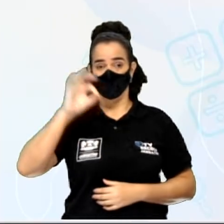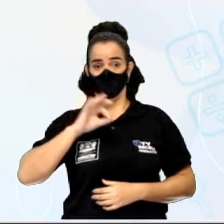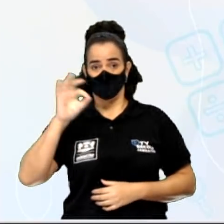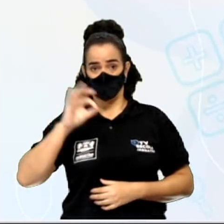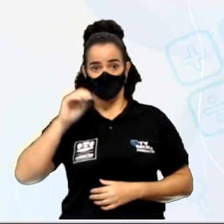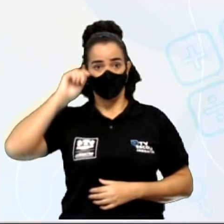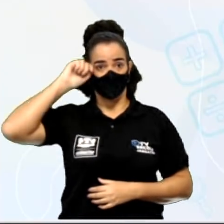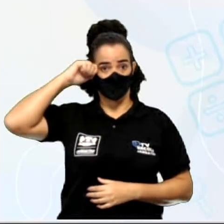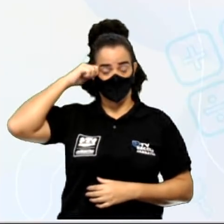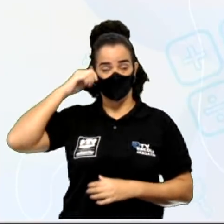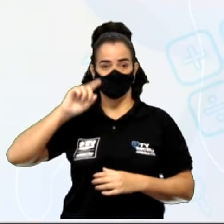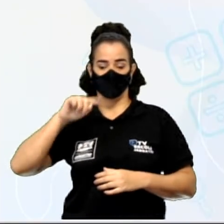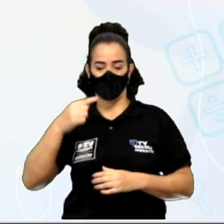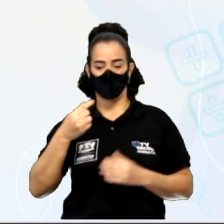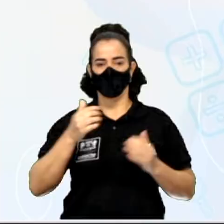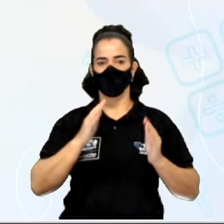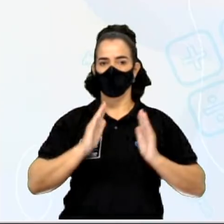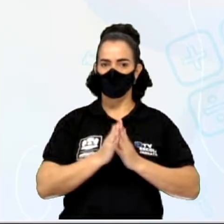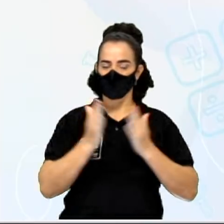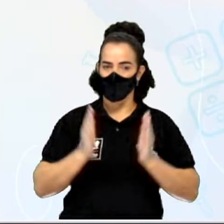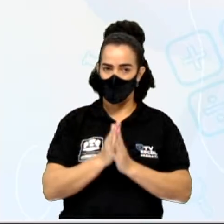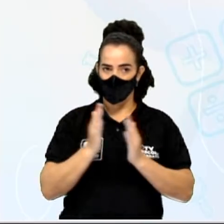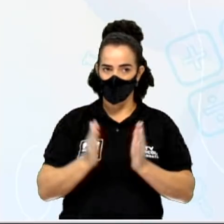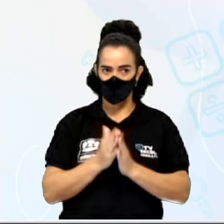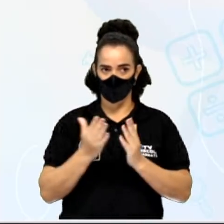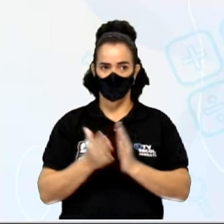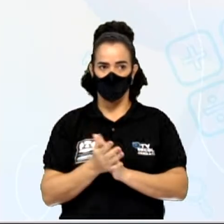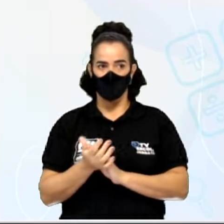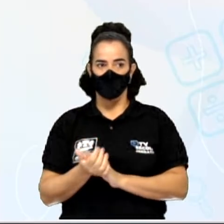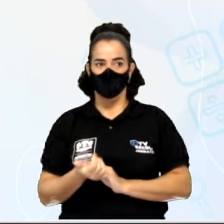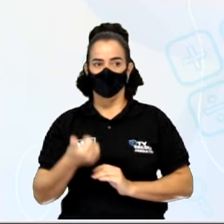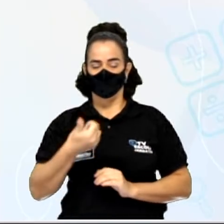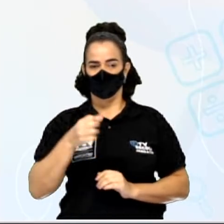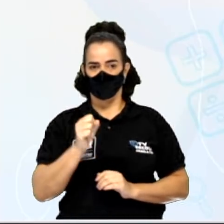pobres, 18,2%, e homossexuais,